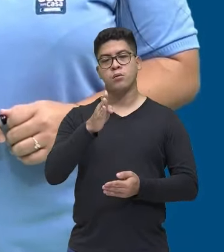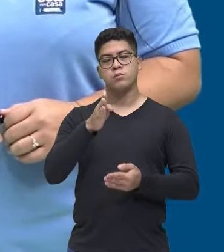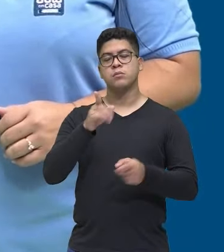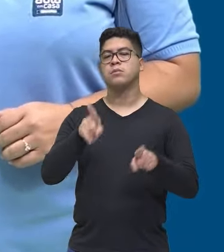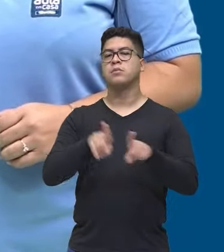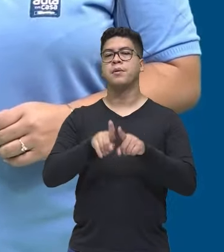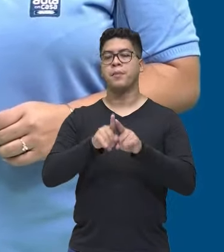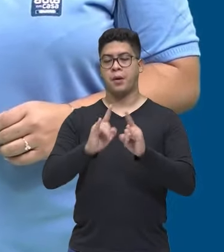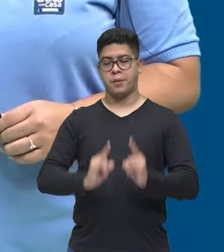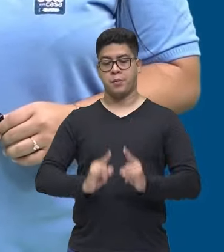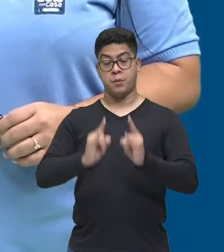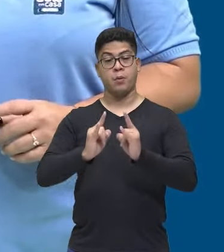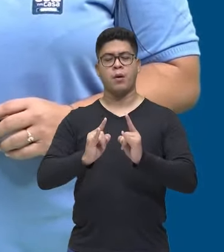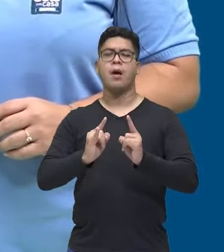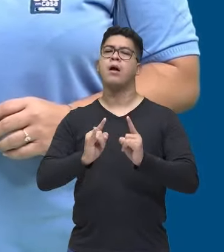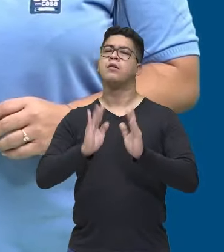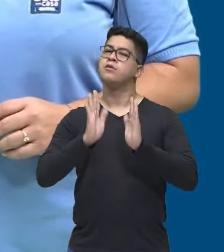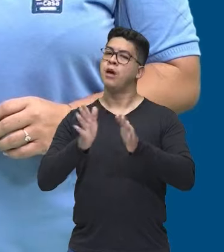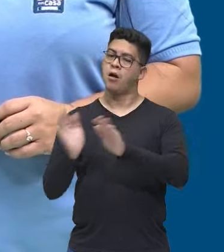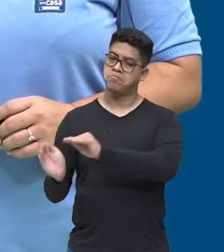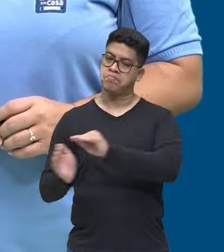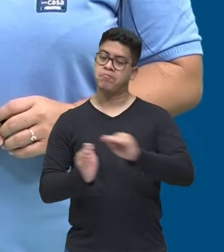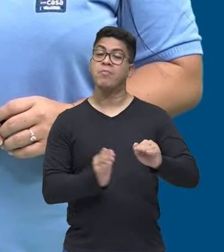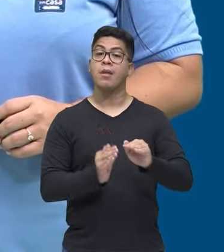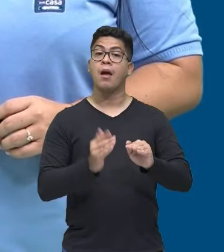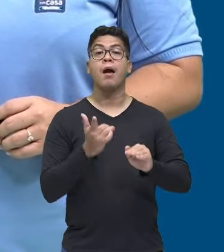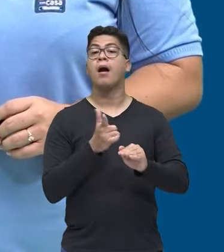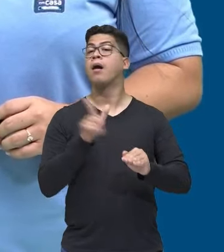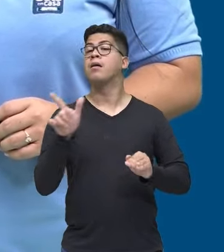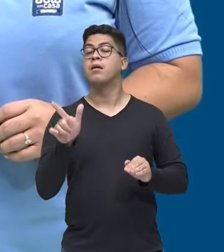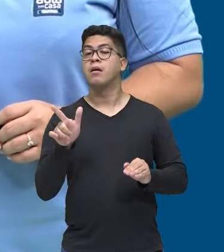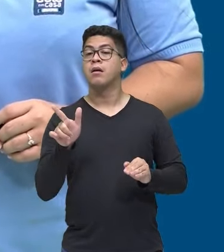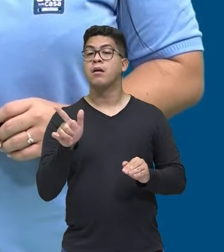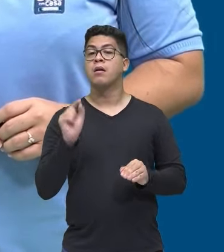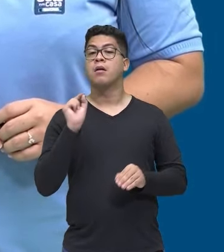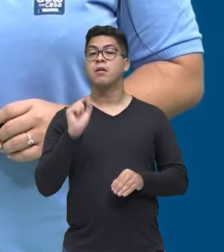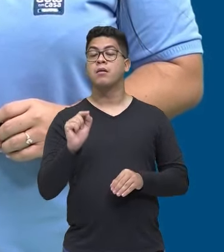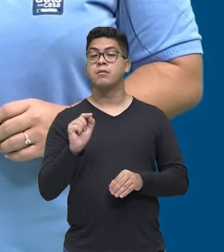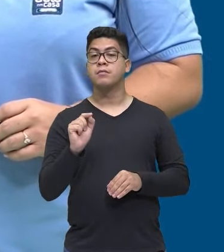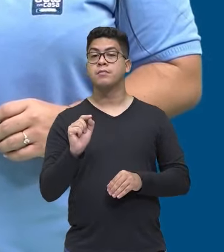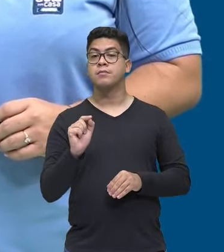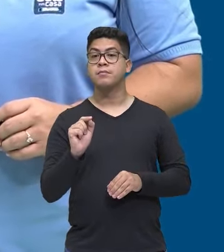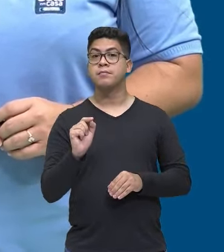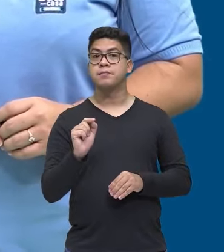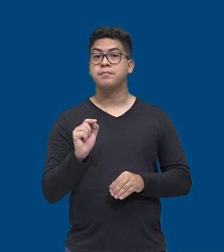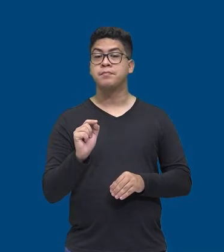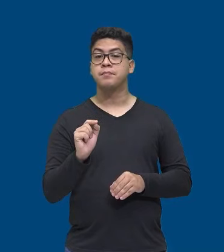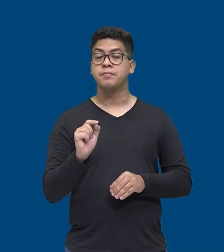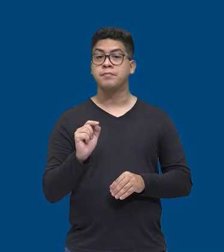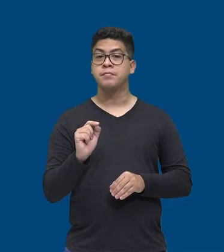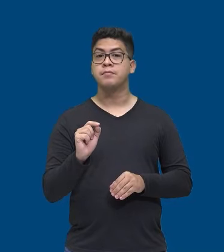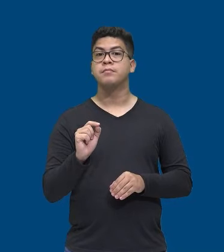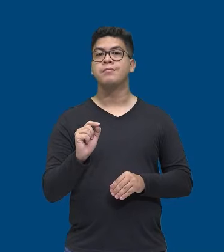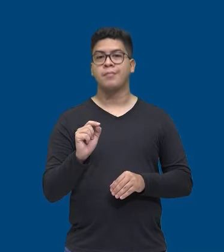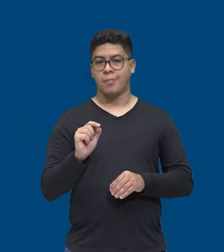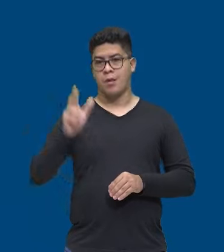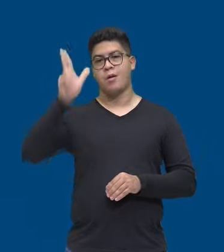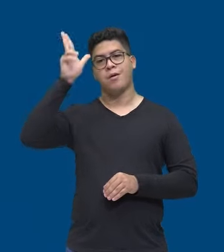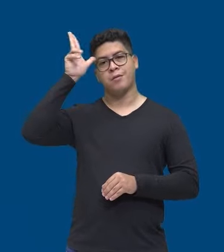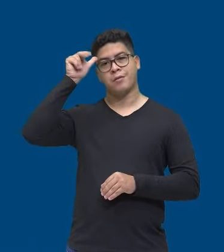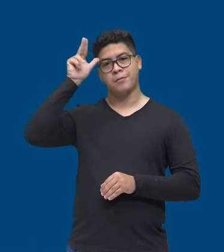Muito bem, vamos prosseguir. Vamos ver aí qual é a nossa próxima peça. Nós vamos com os nossos